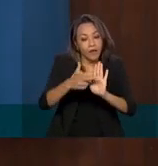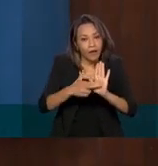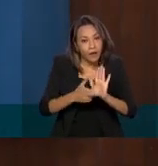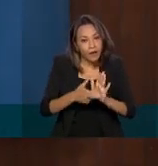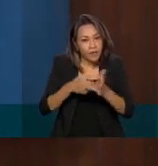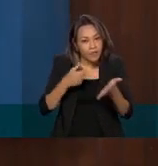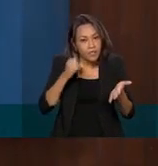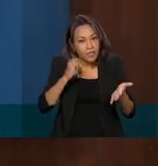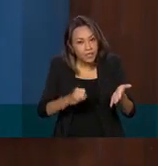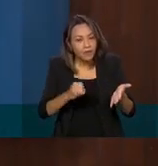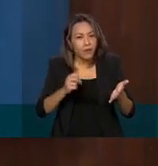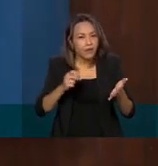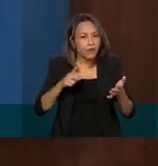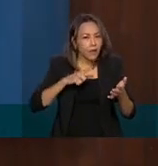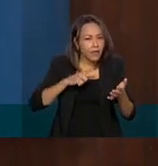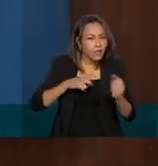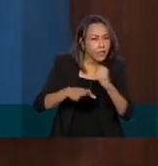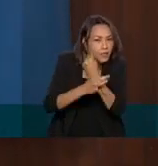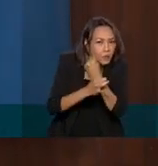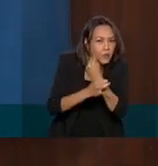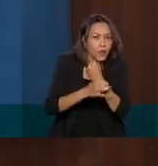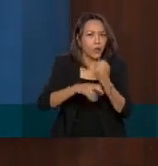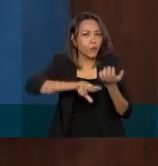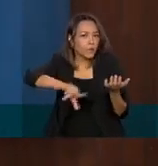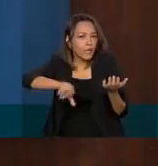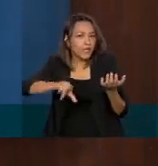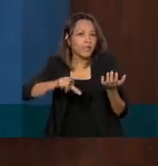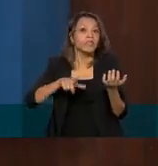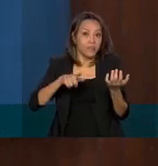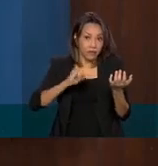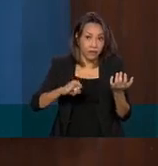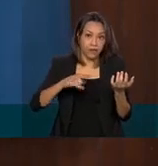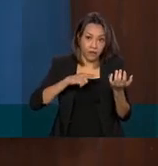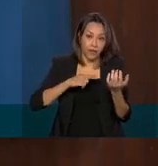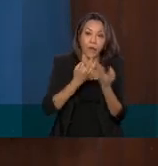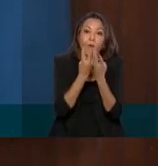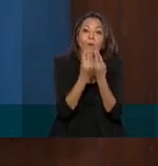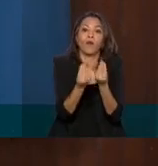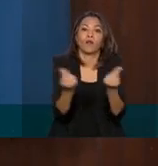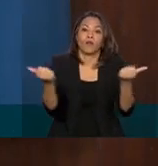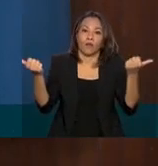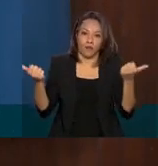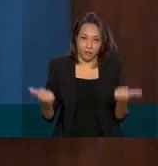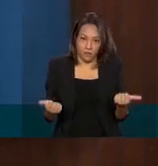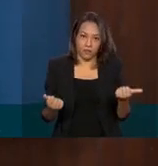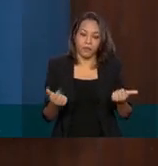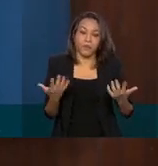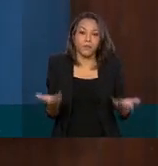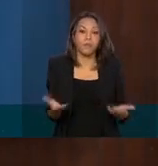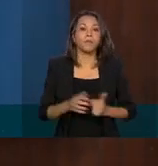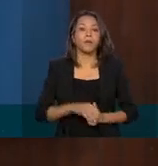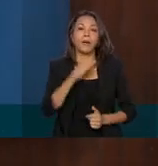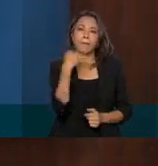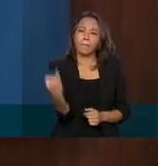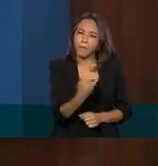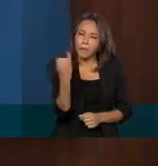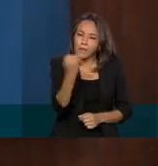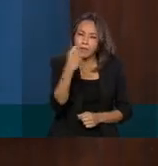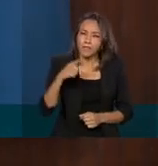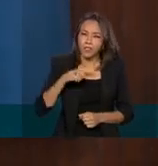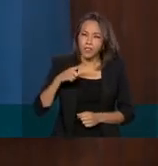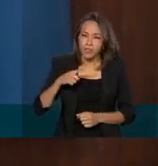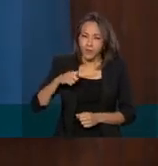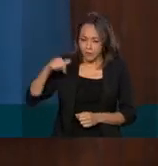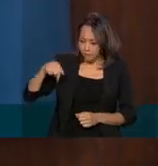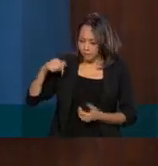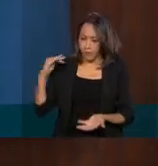se uma vacina é segura e é eficaz. E a importância de ter uma agência